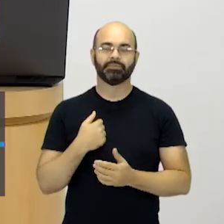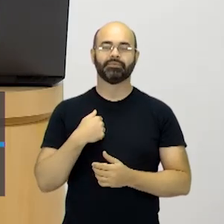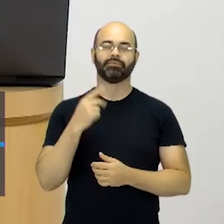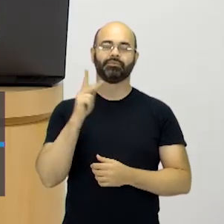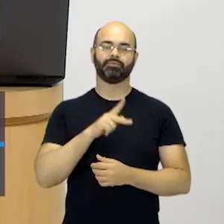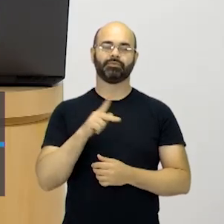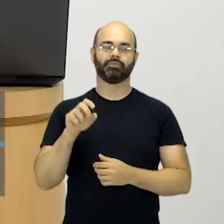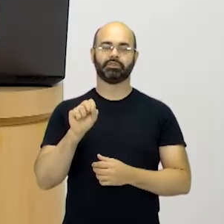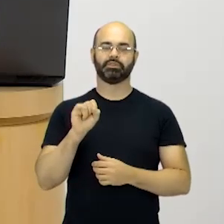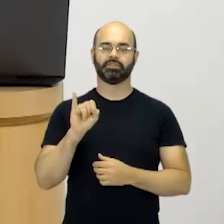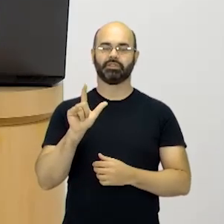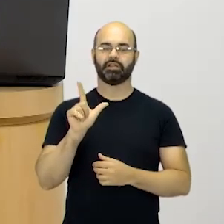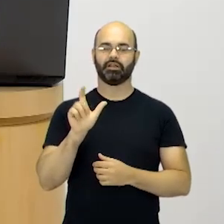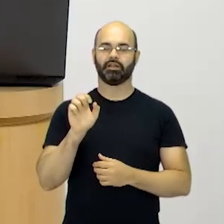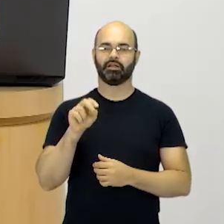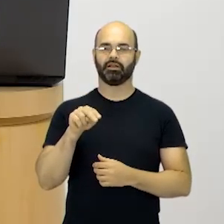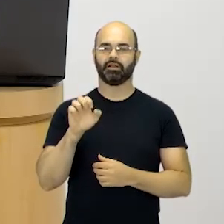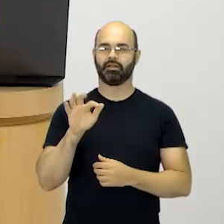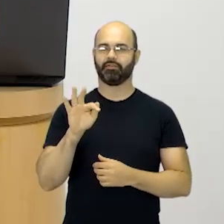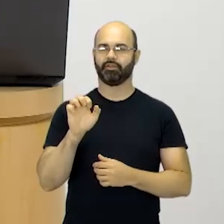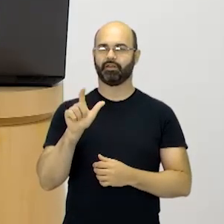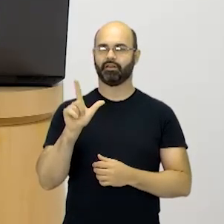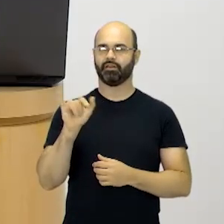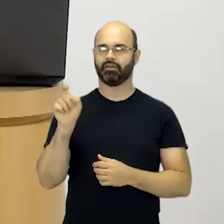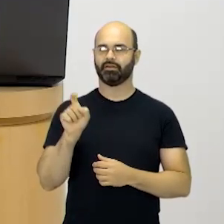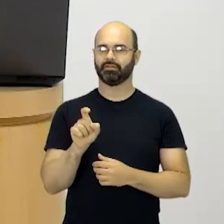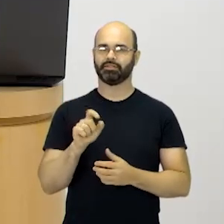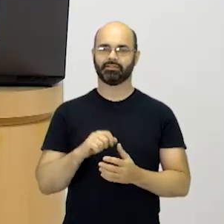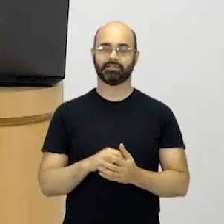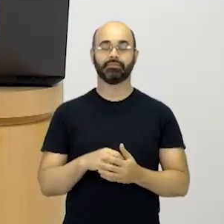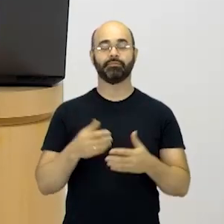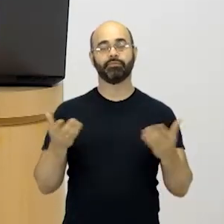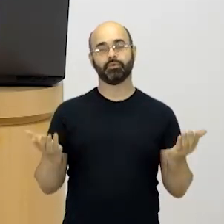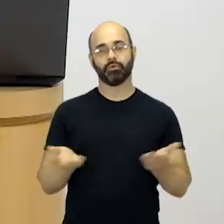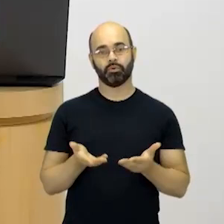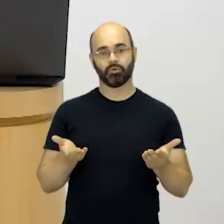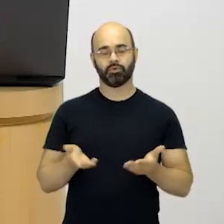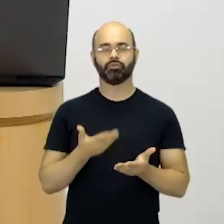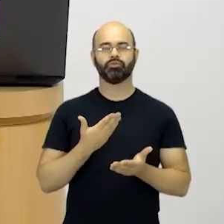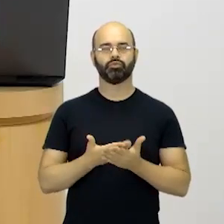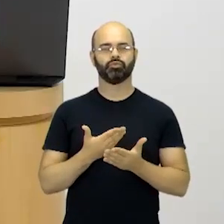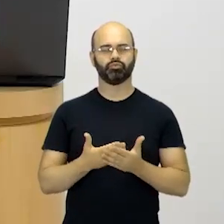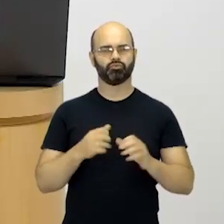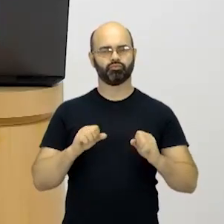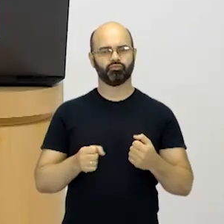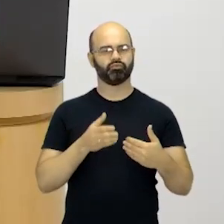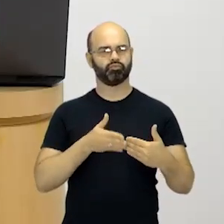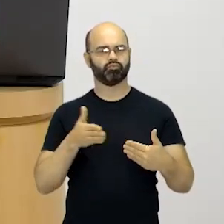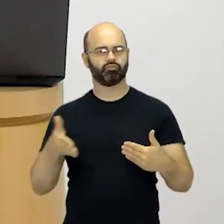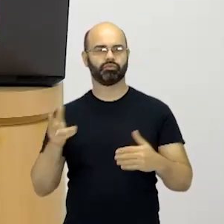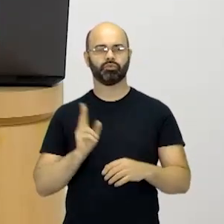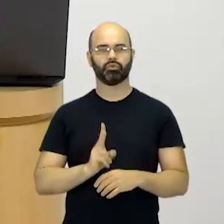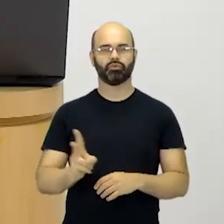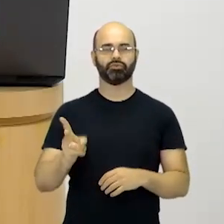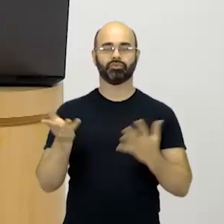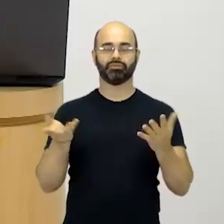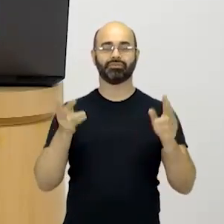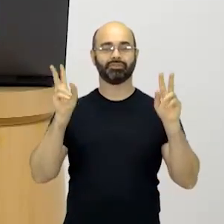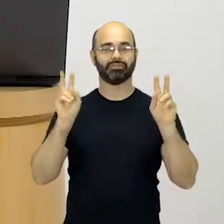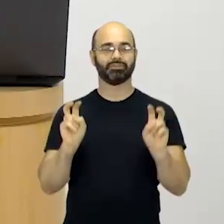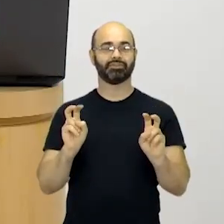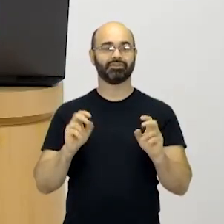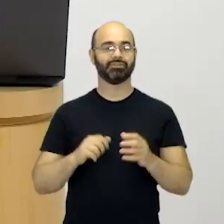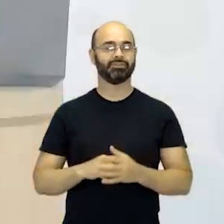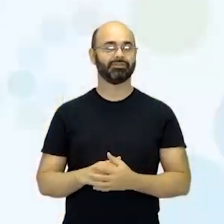e hoje nós estamos aí dando continuidade à Semana de Estudos Intensivos. E o título da nossa aula é o